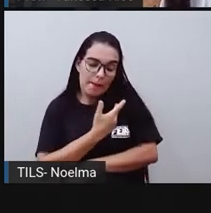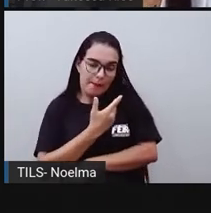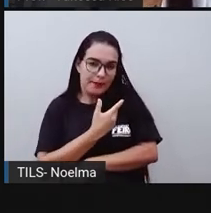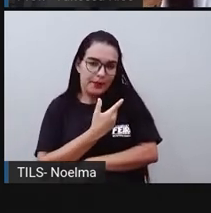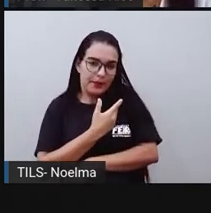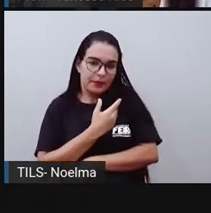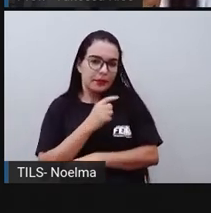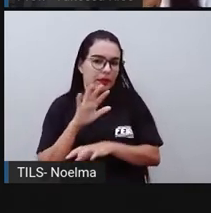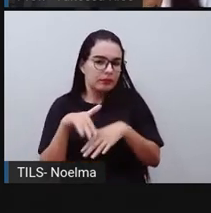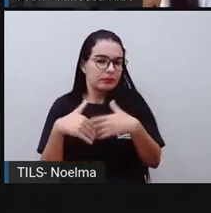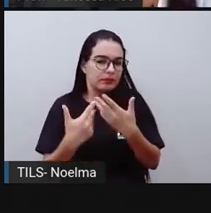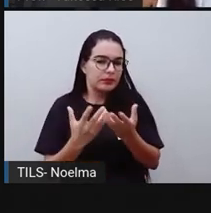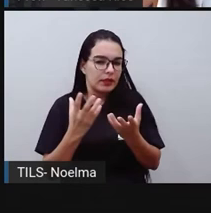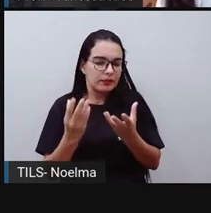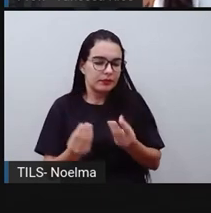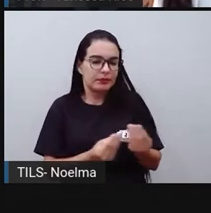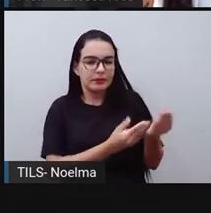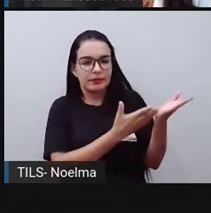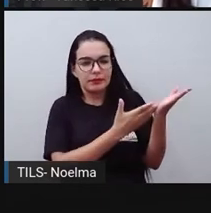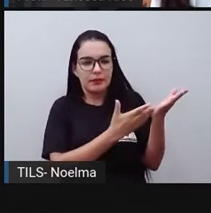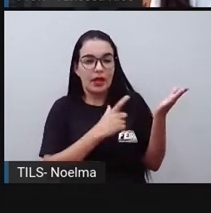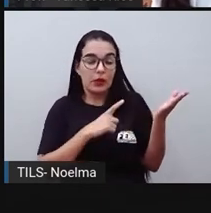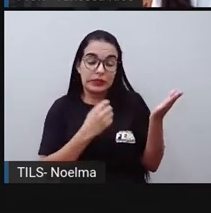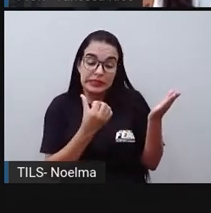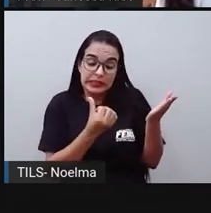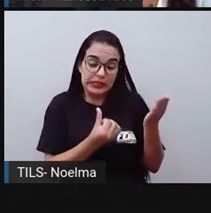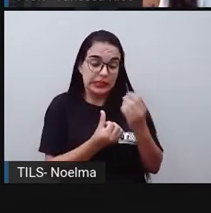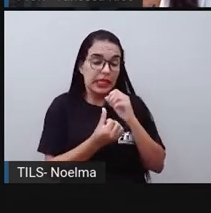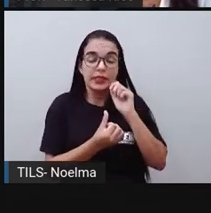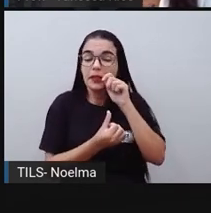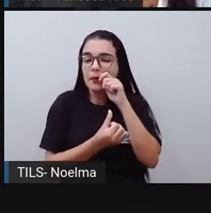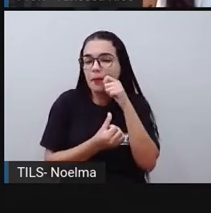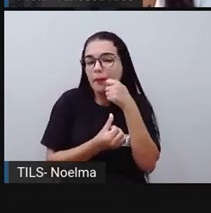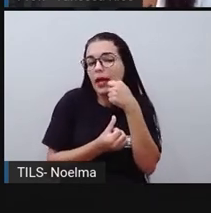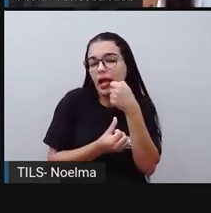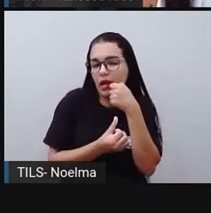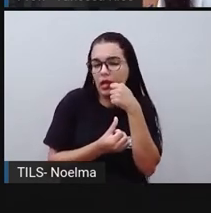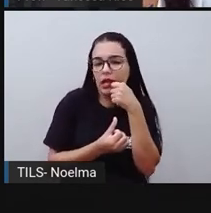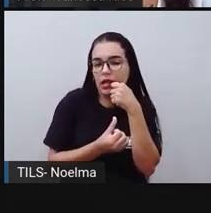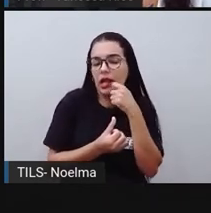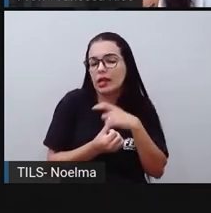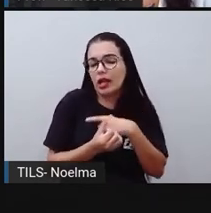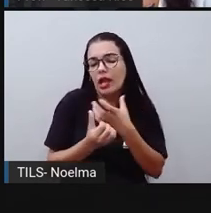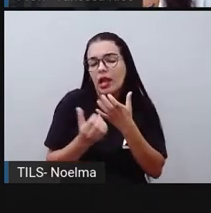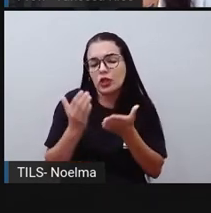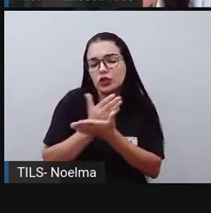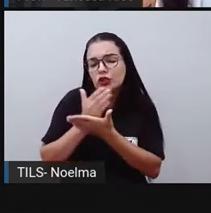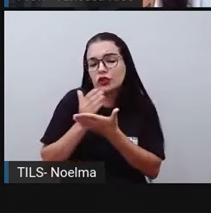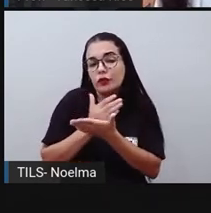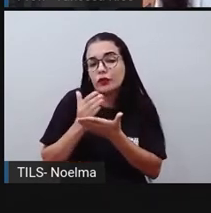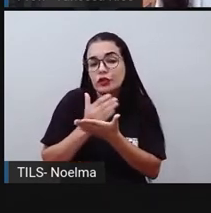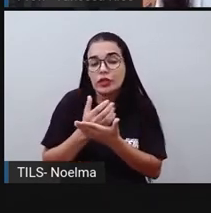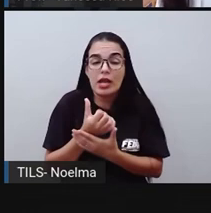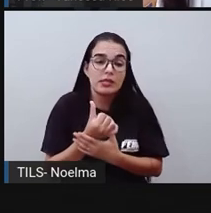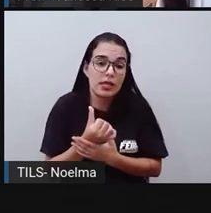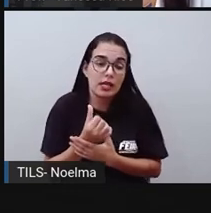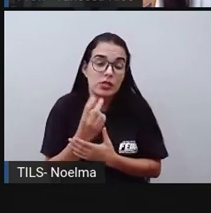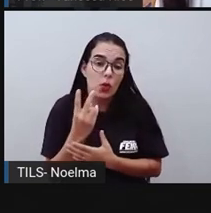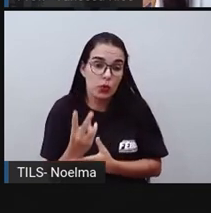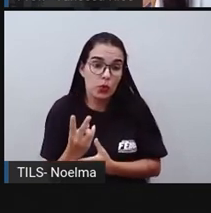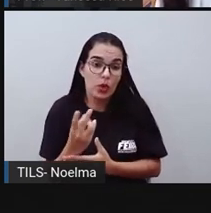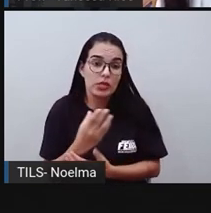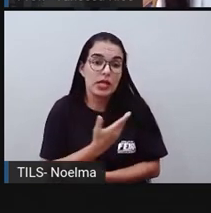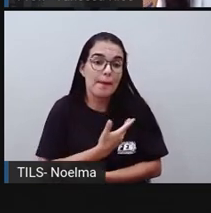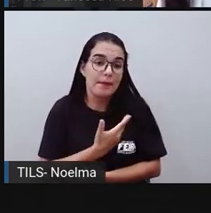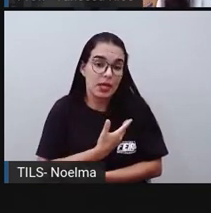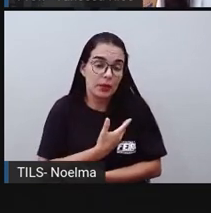por meio de um desenho. Então eu tenho aí 6 balinhas e pretendo dividir essas 6 balinhas com 2 colegas,